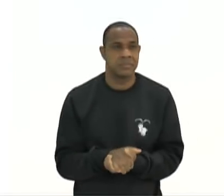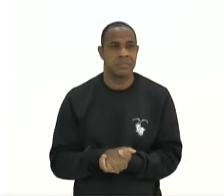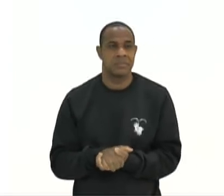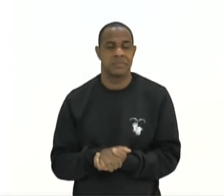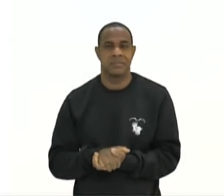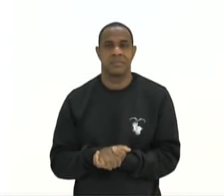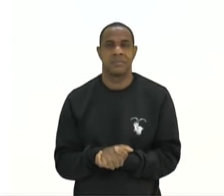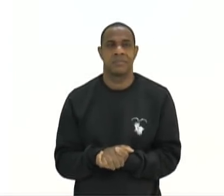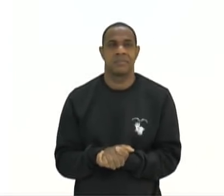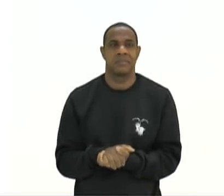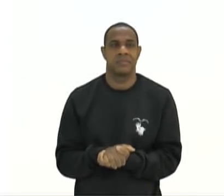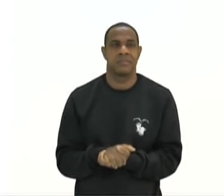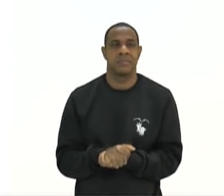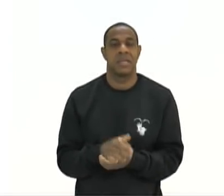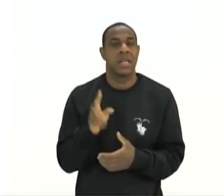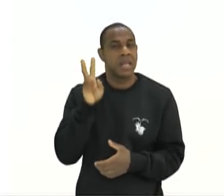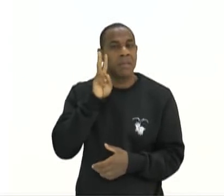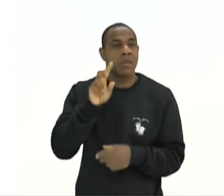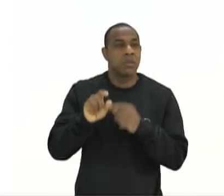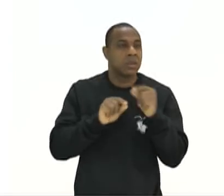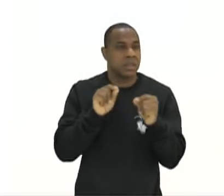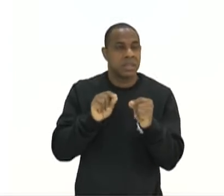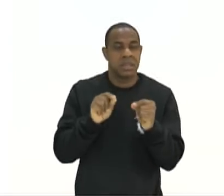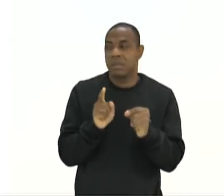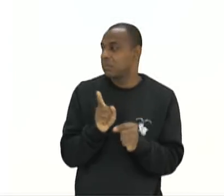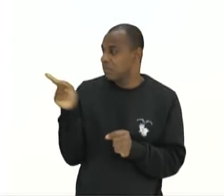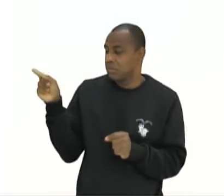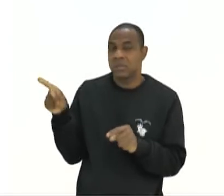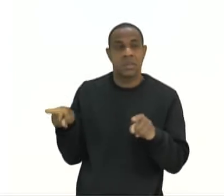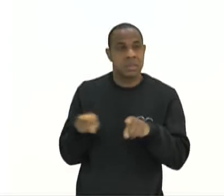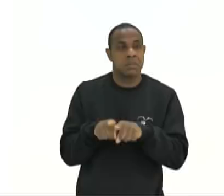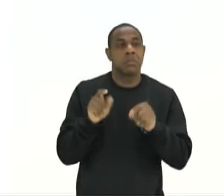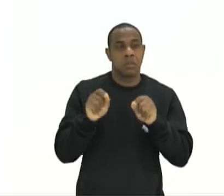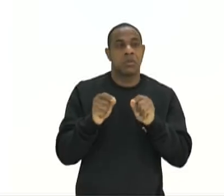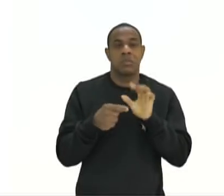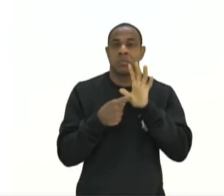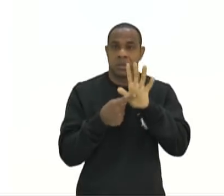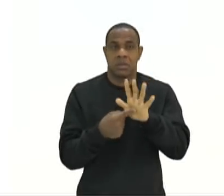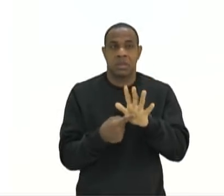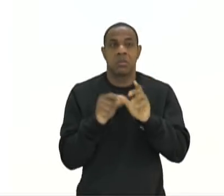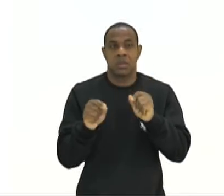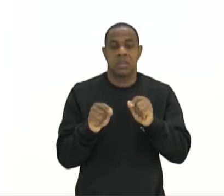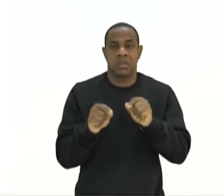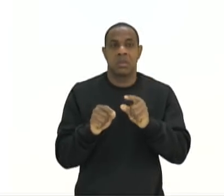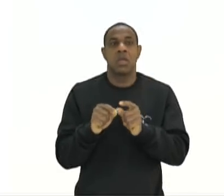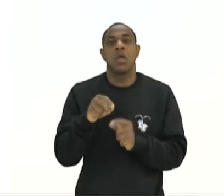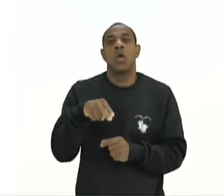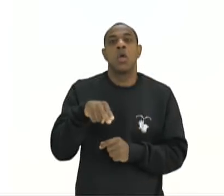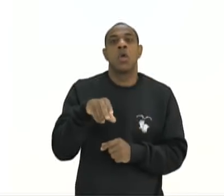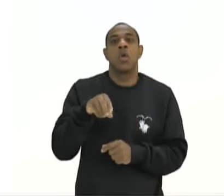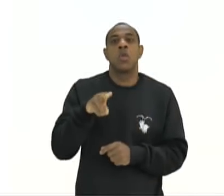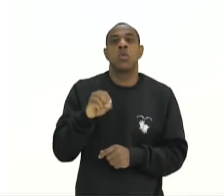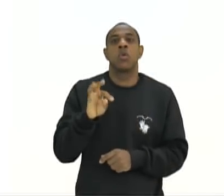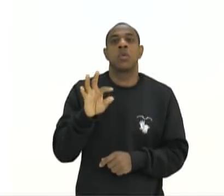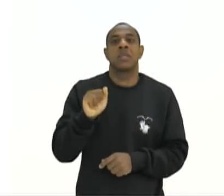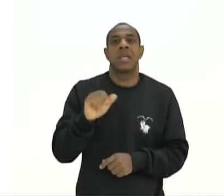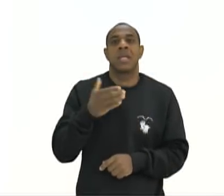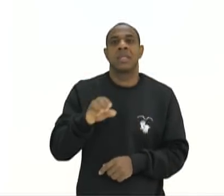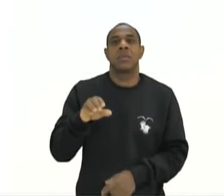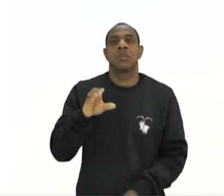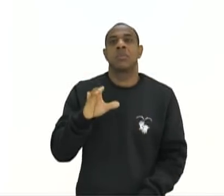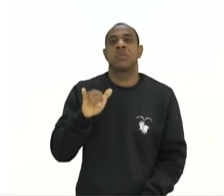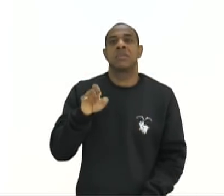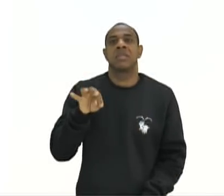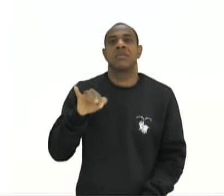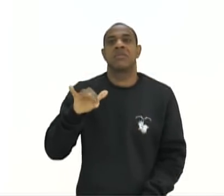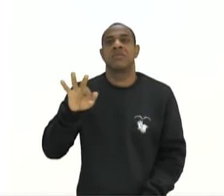0,00005 segundos. Lembrando que essa denominação também pode aparecer como notação científica. Lembrando que o 5 ele aparece